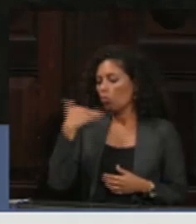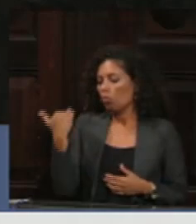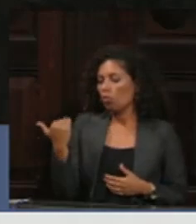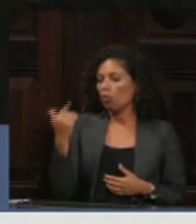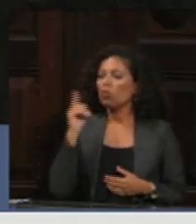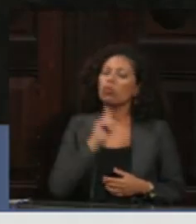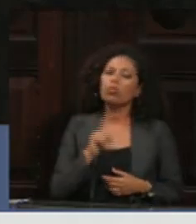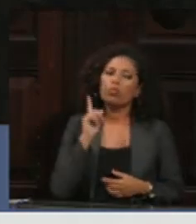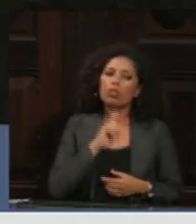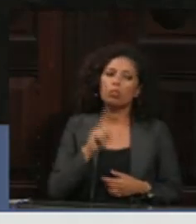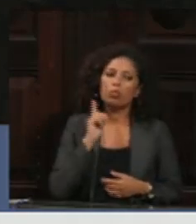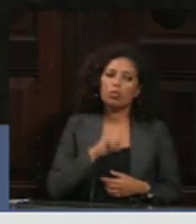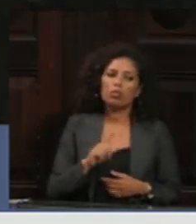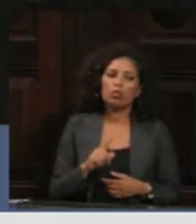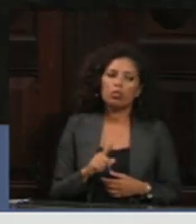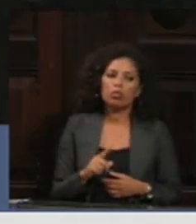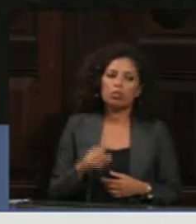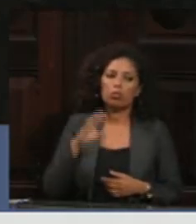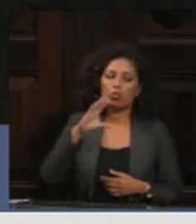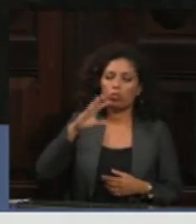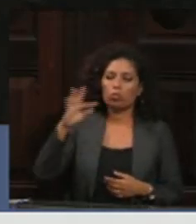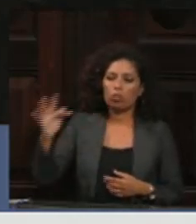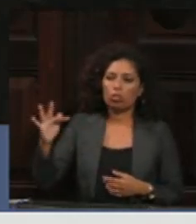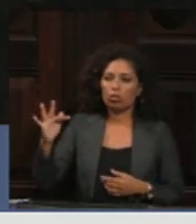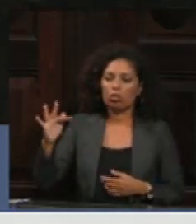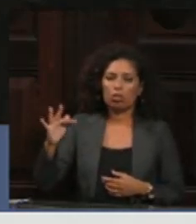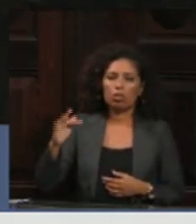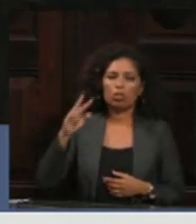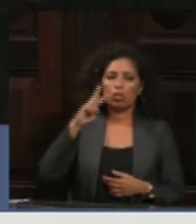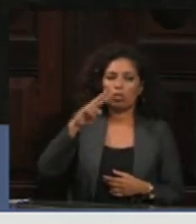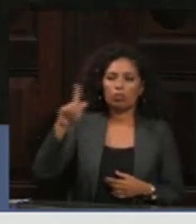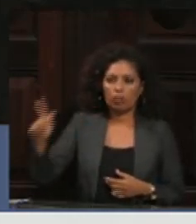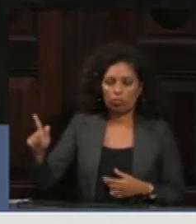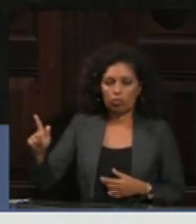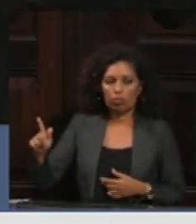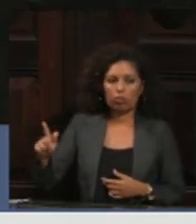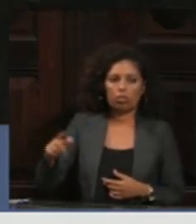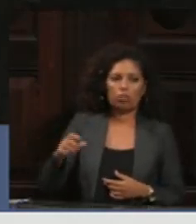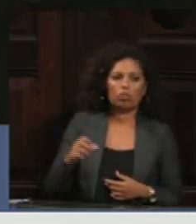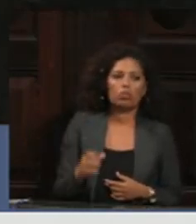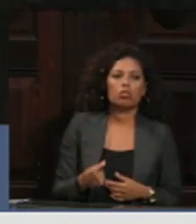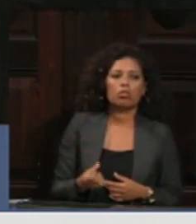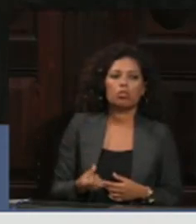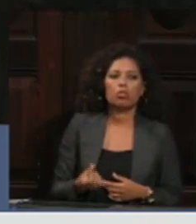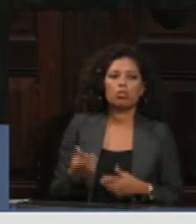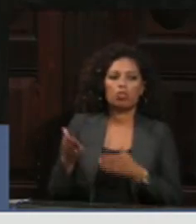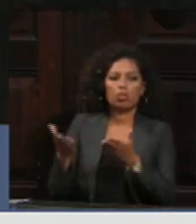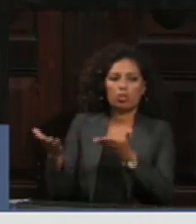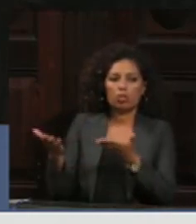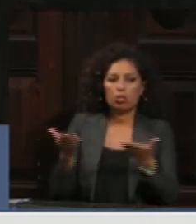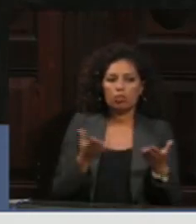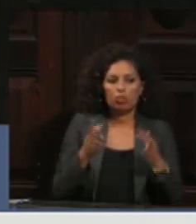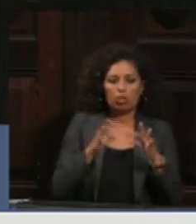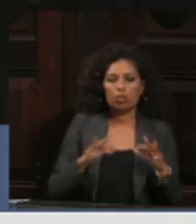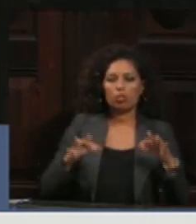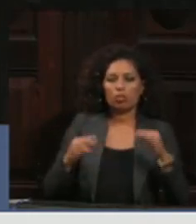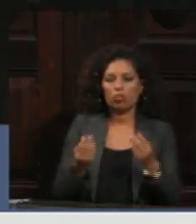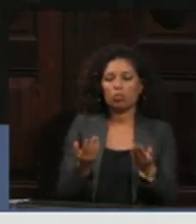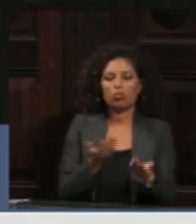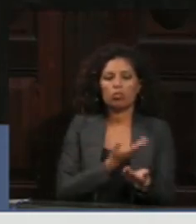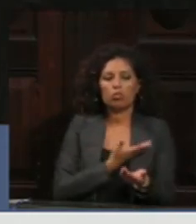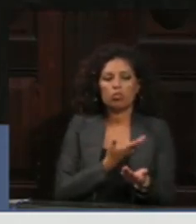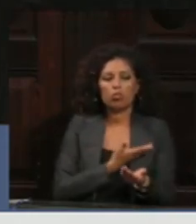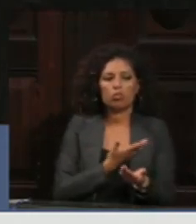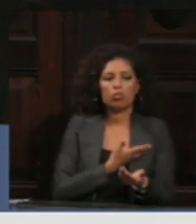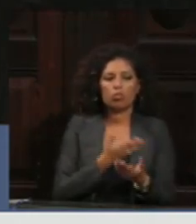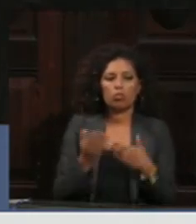trágica lá no centro de treinamento do Flamengo em Vargem Grande. Será às 6h30. Queria convidar todos os meus colegas parlamentares,